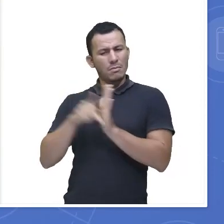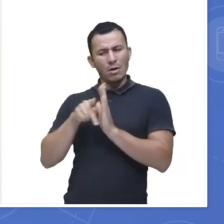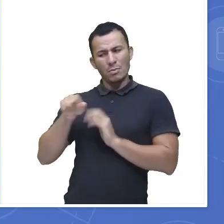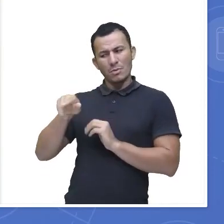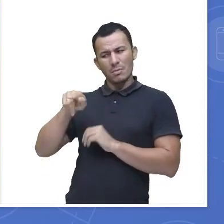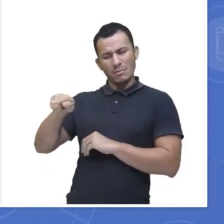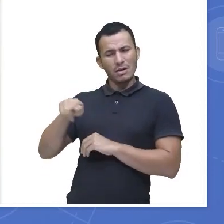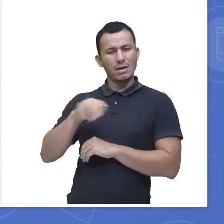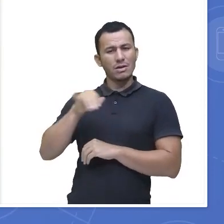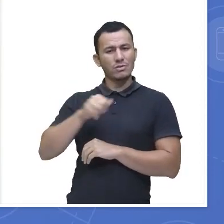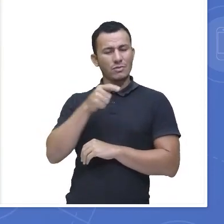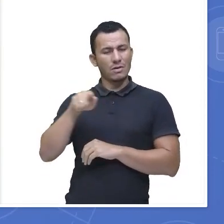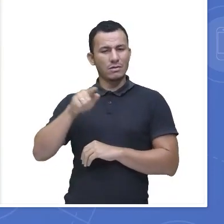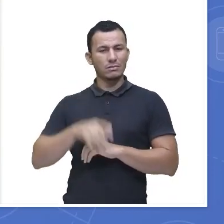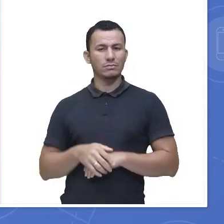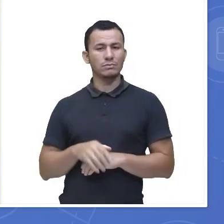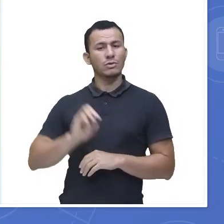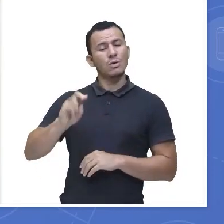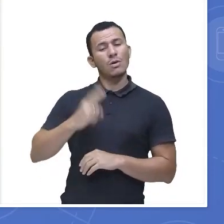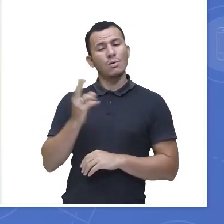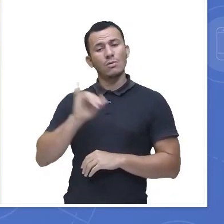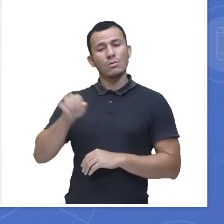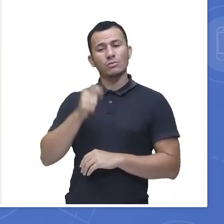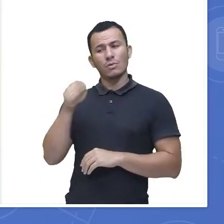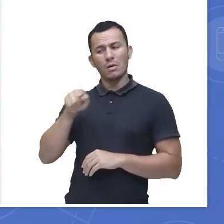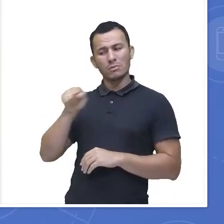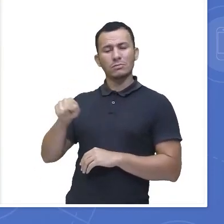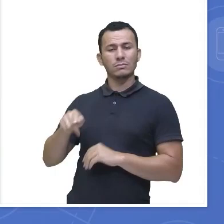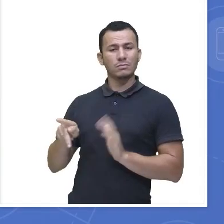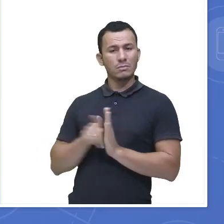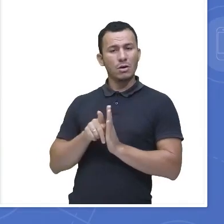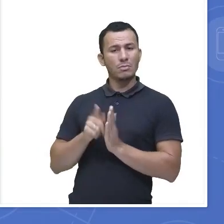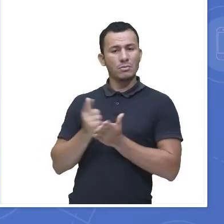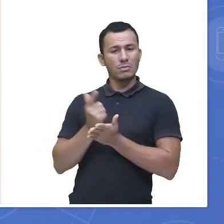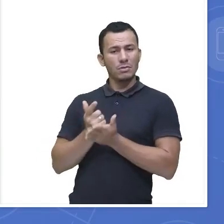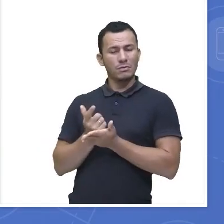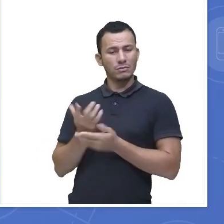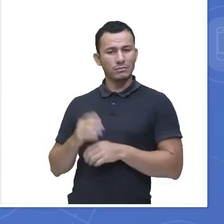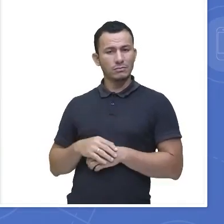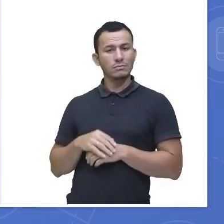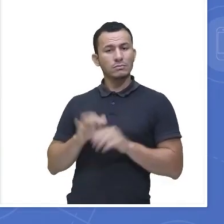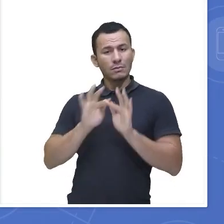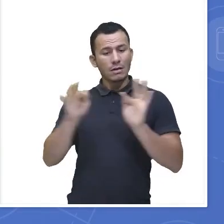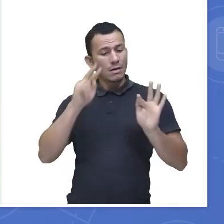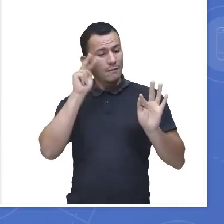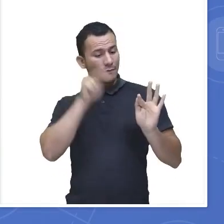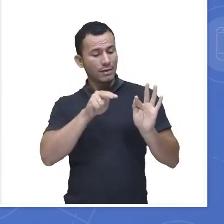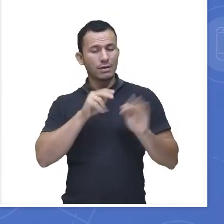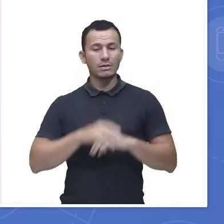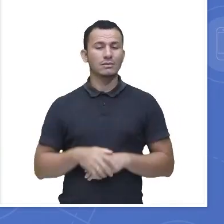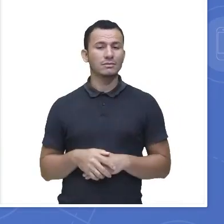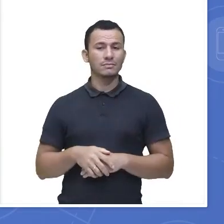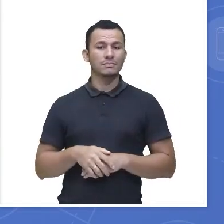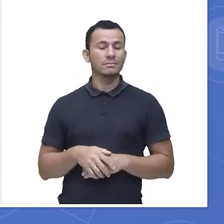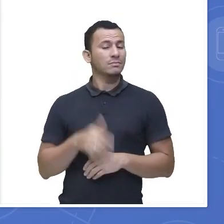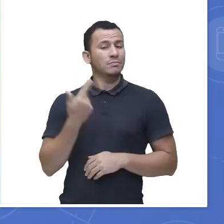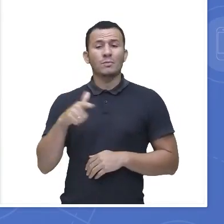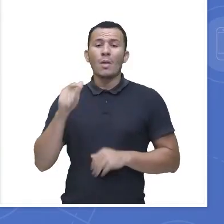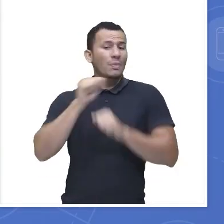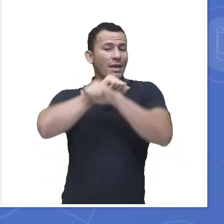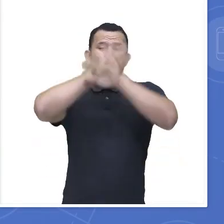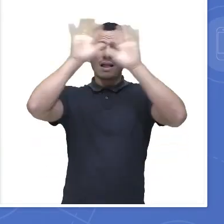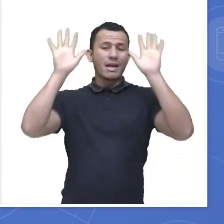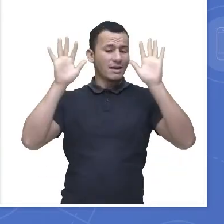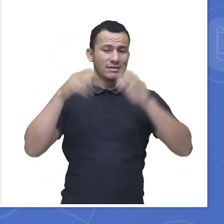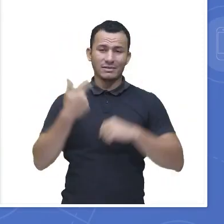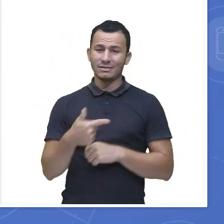João. Ou é o João. É o irmão do João, tá escrito aqui. Não. Não tem clareza em relação a